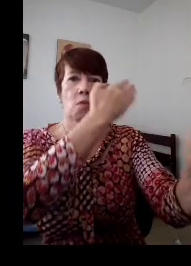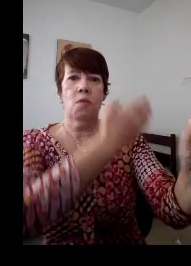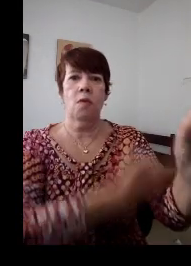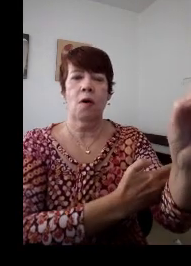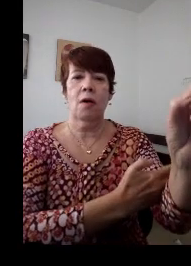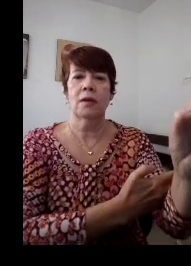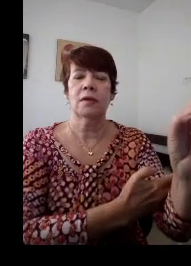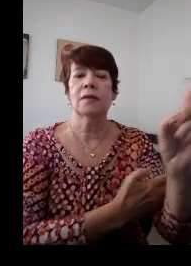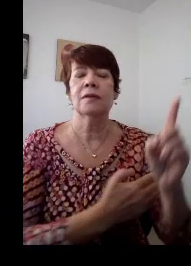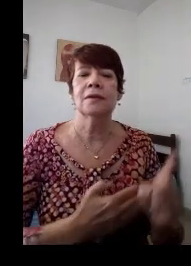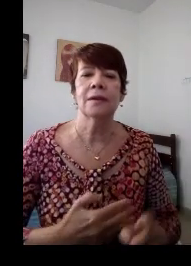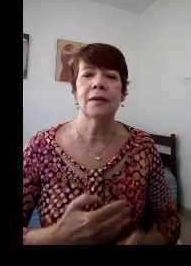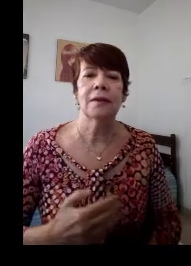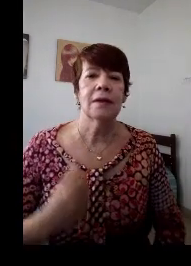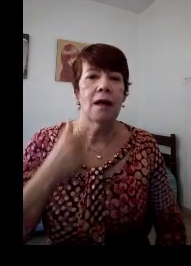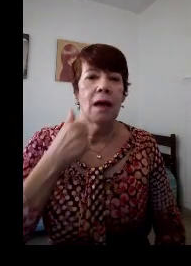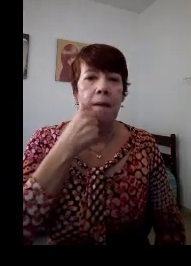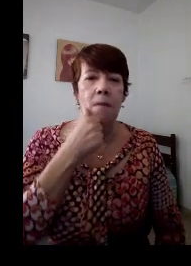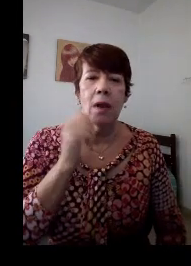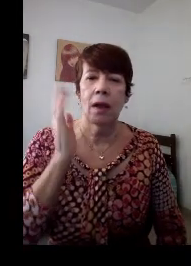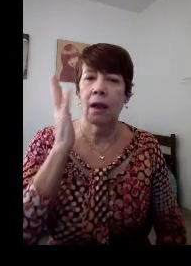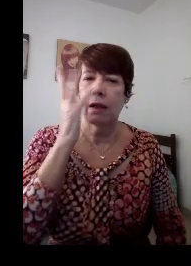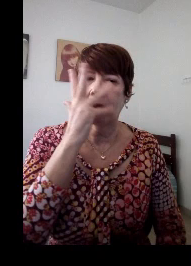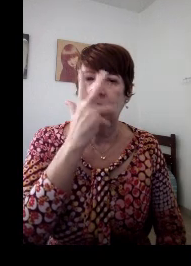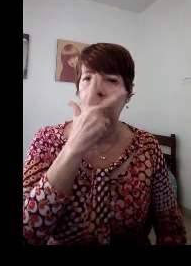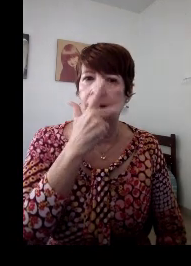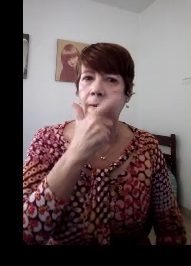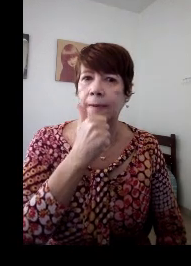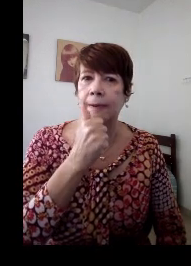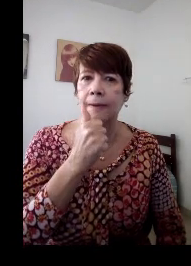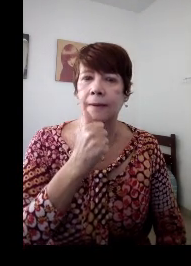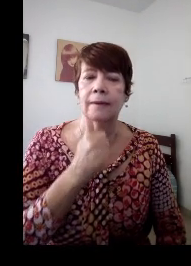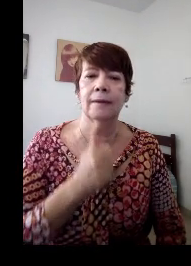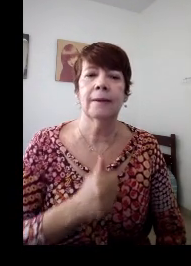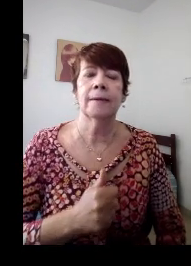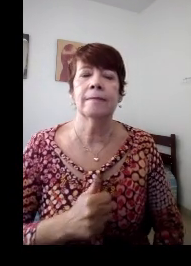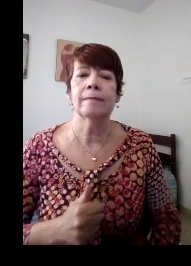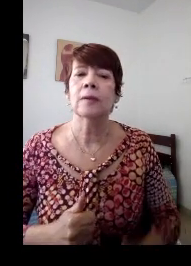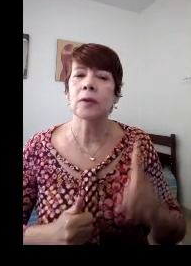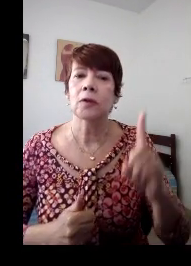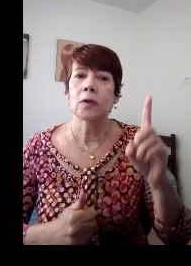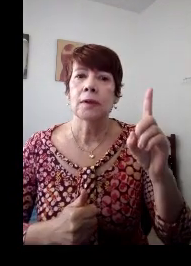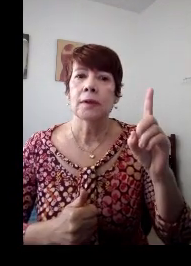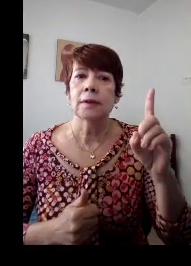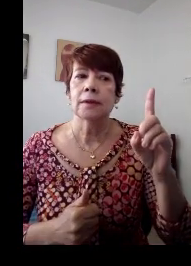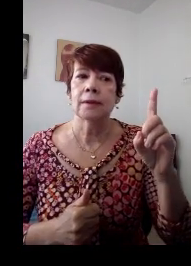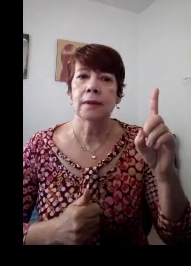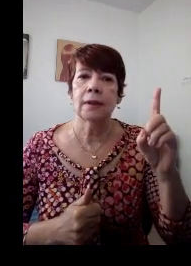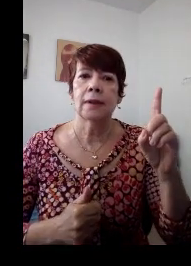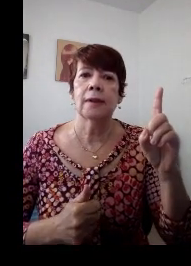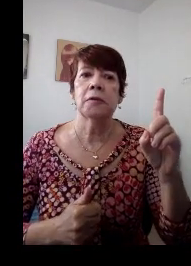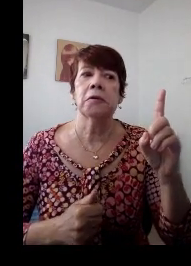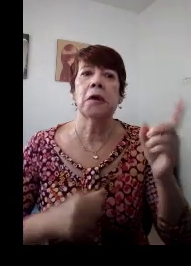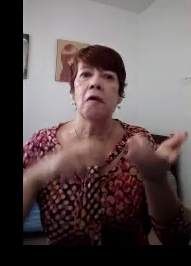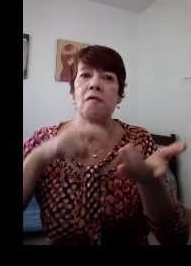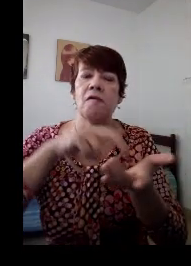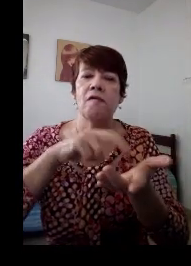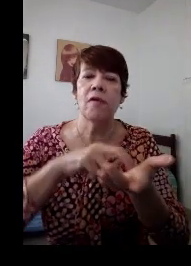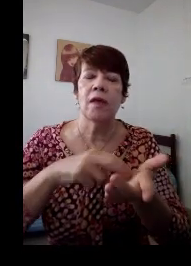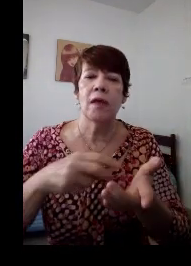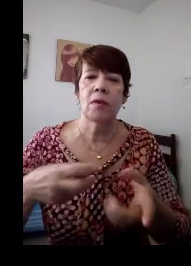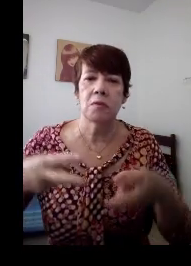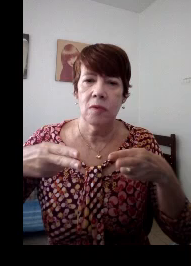uma mulher muito bonita. E então era uma tentação para José. Ela